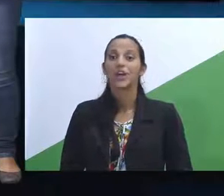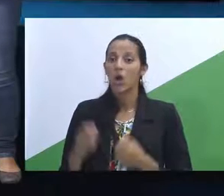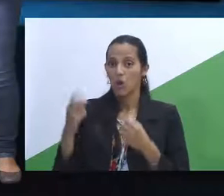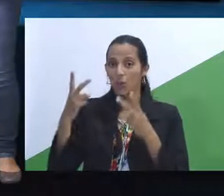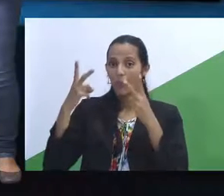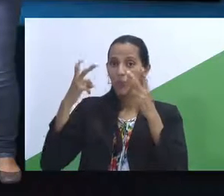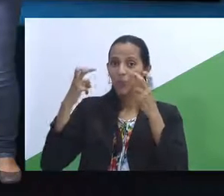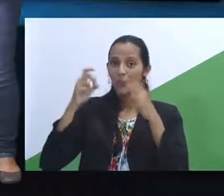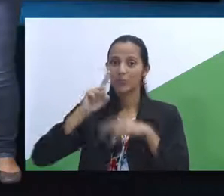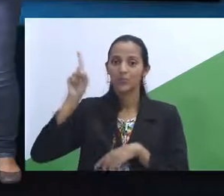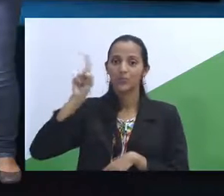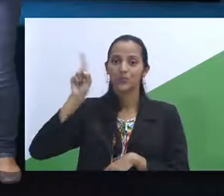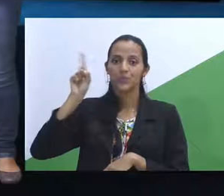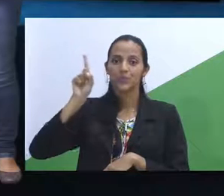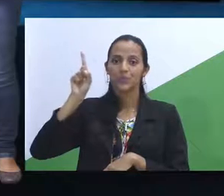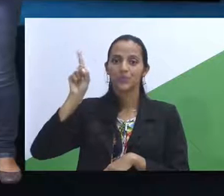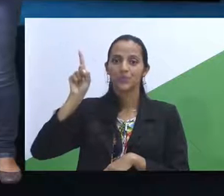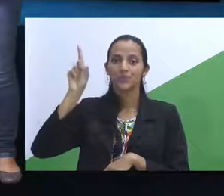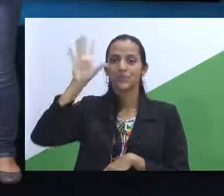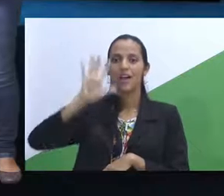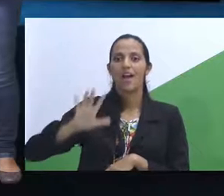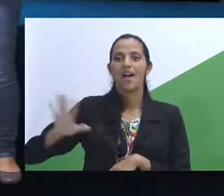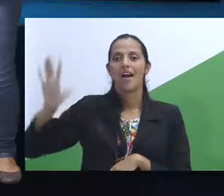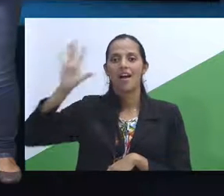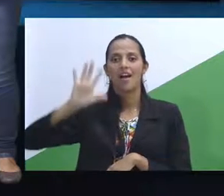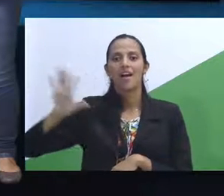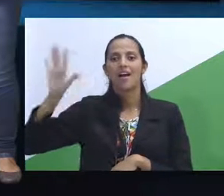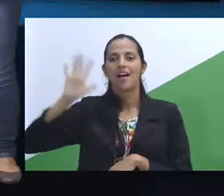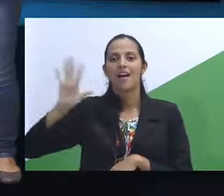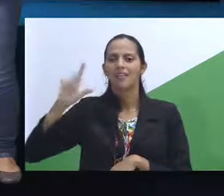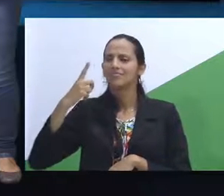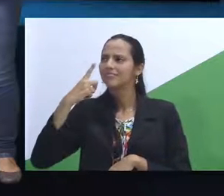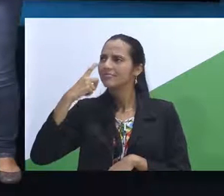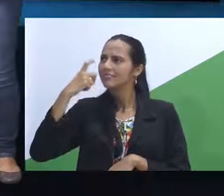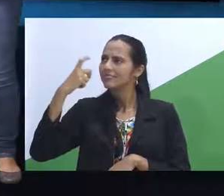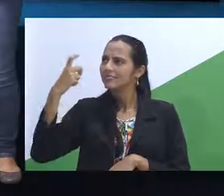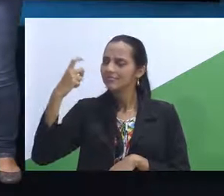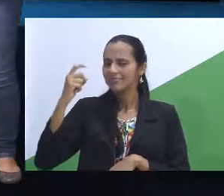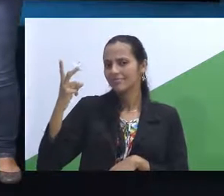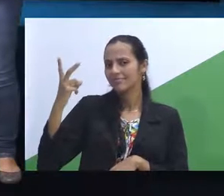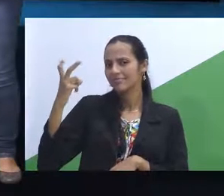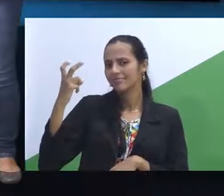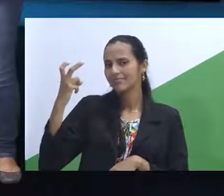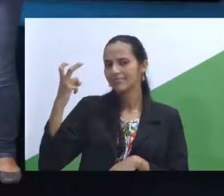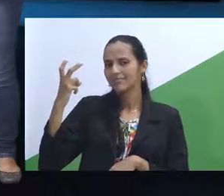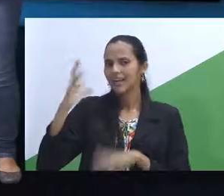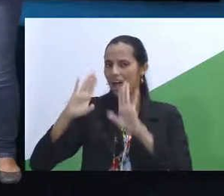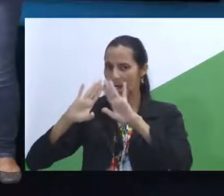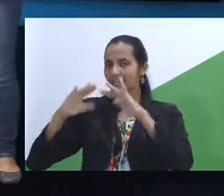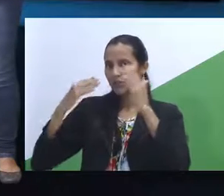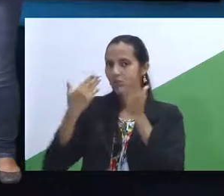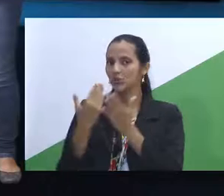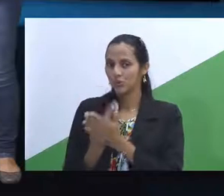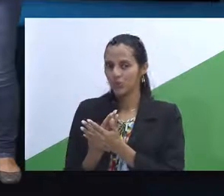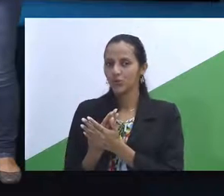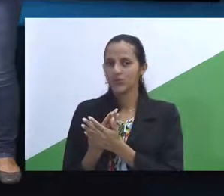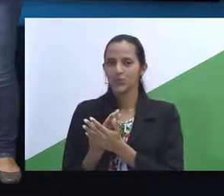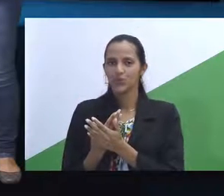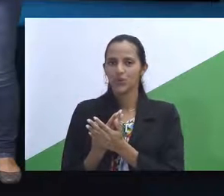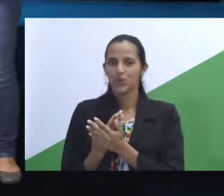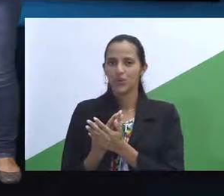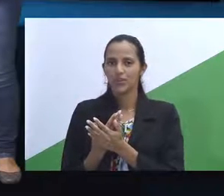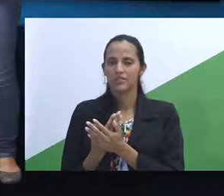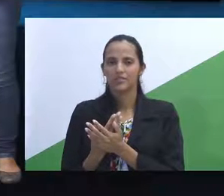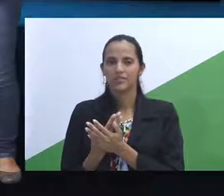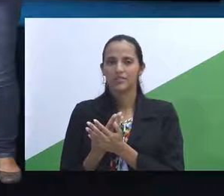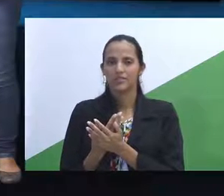Outro ponto que nós temos aí, olha que imagem, né, interessante. Já disse para vocês, as escolas, né, do jeito que a gente tem, então,